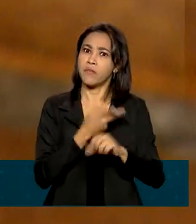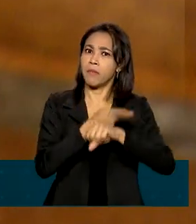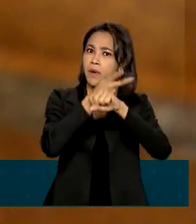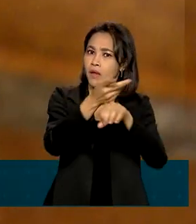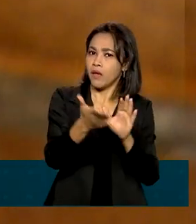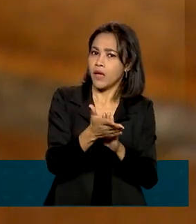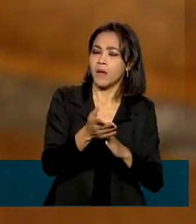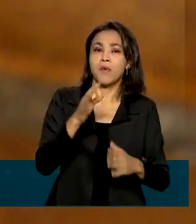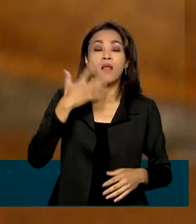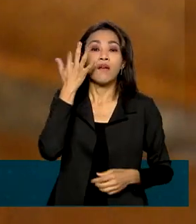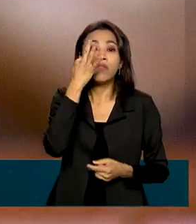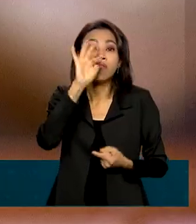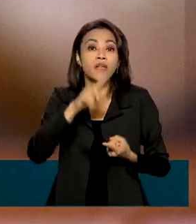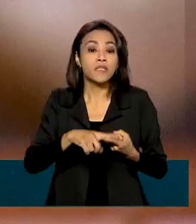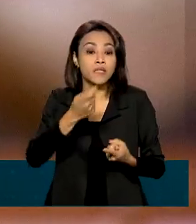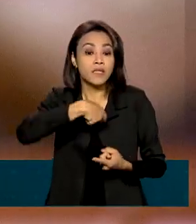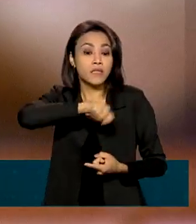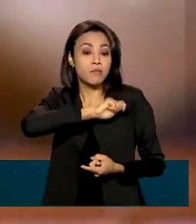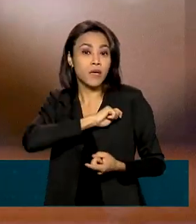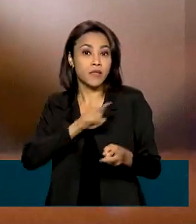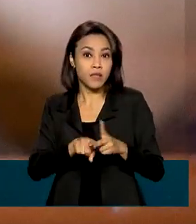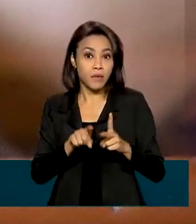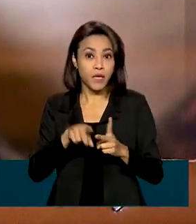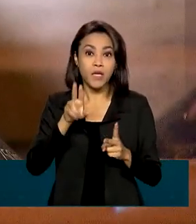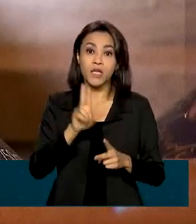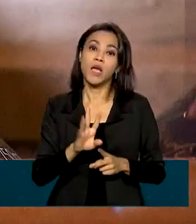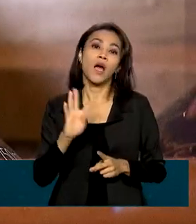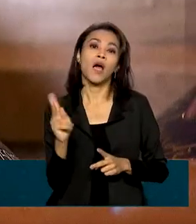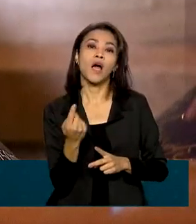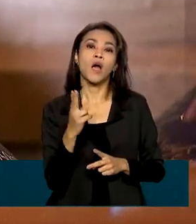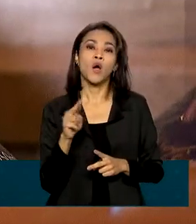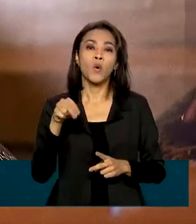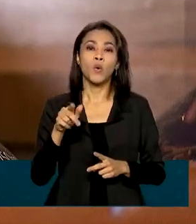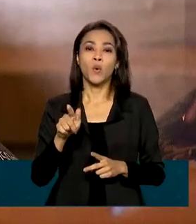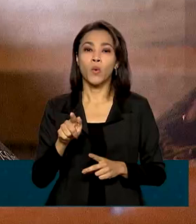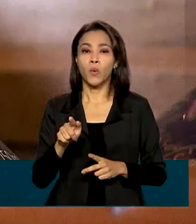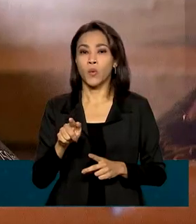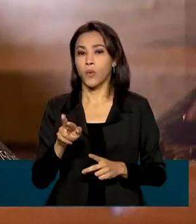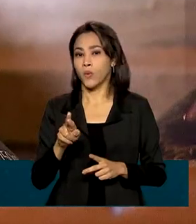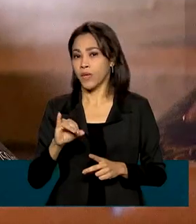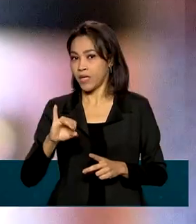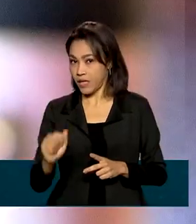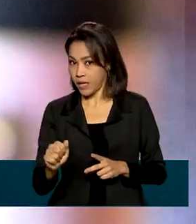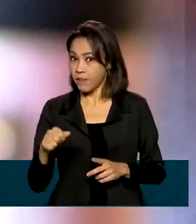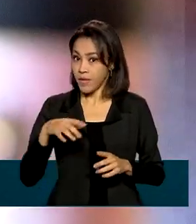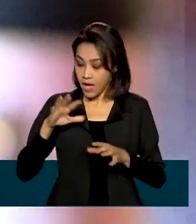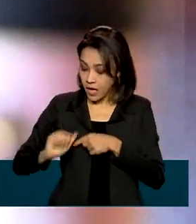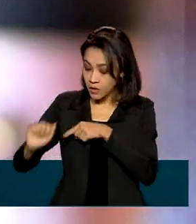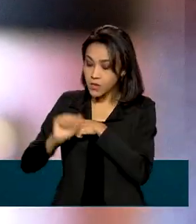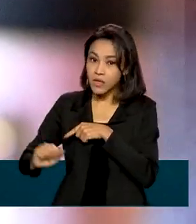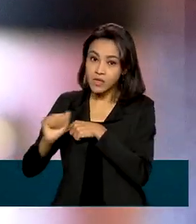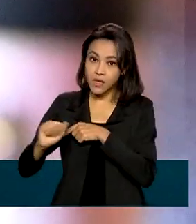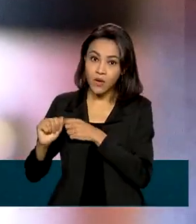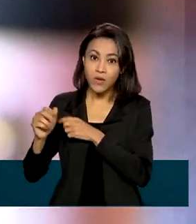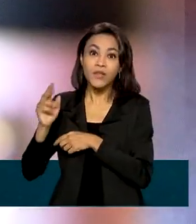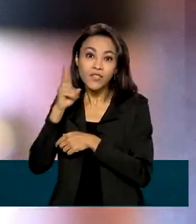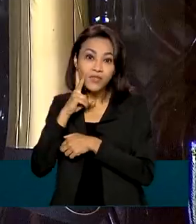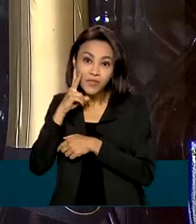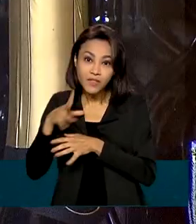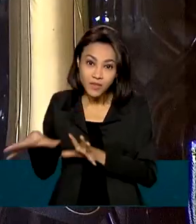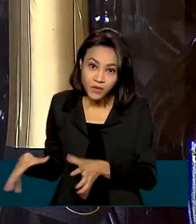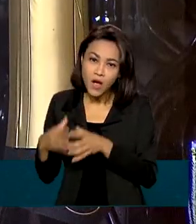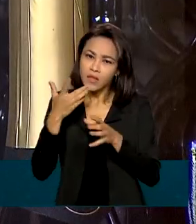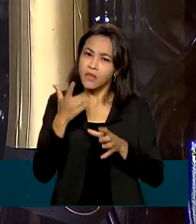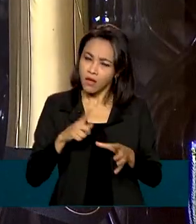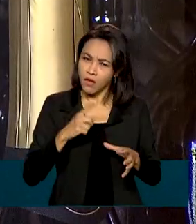França Espanha e Hungria EA Associação Brasileira de sommeliers aponta que no ano passado foi registrado um aumento